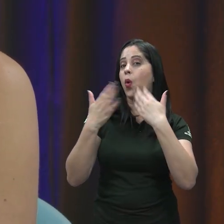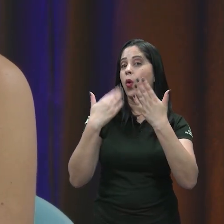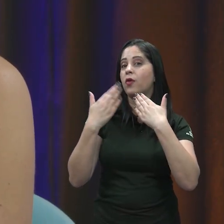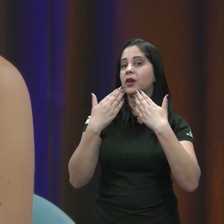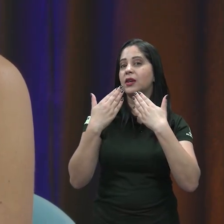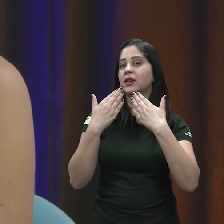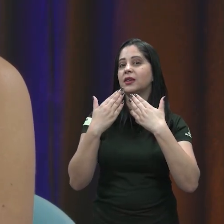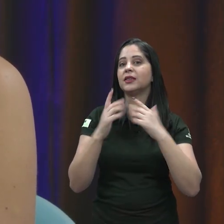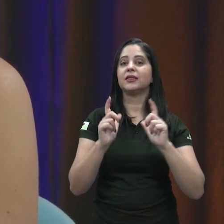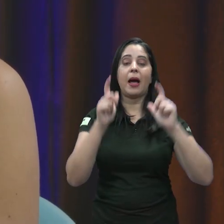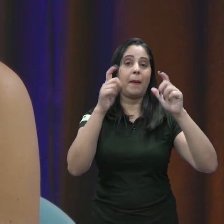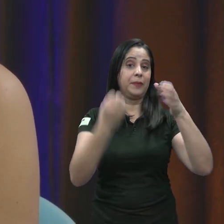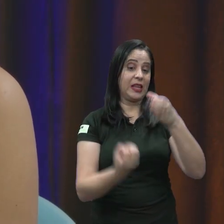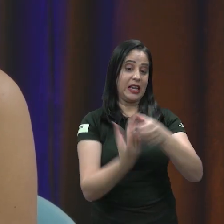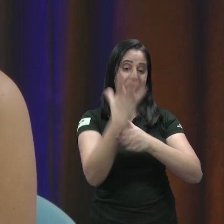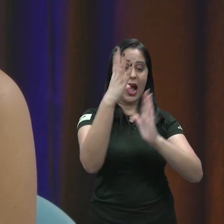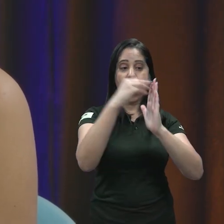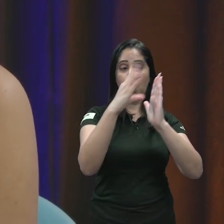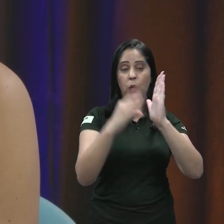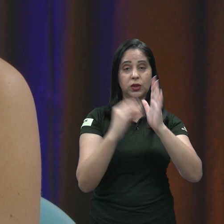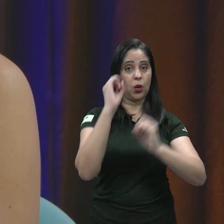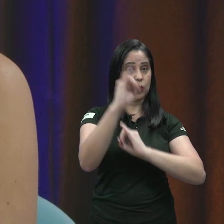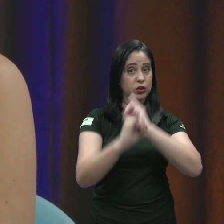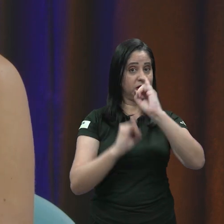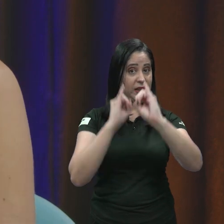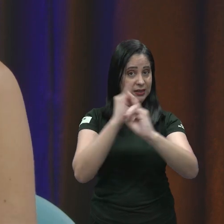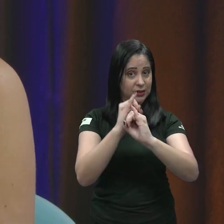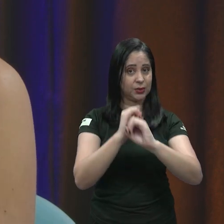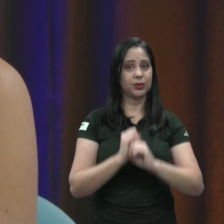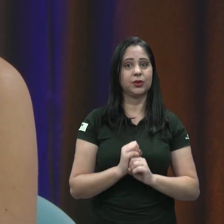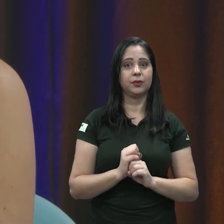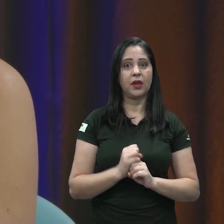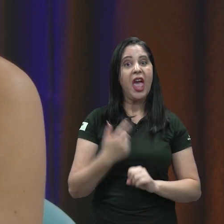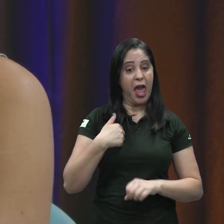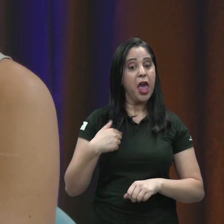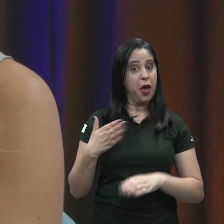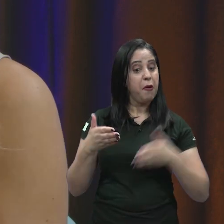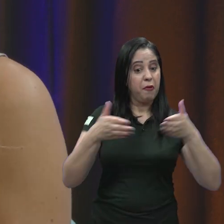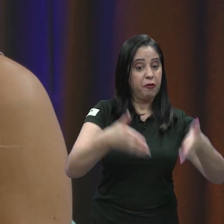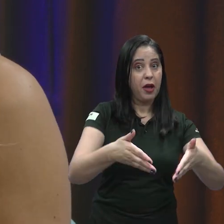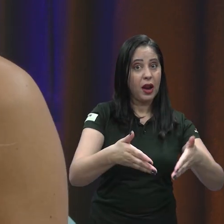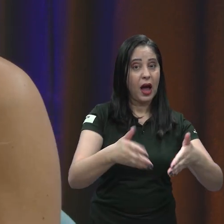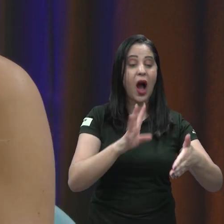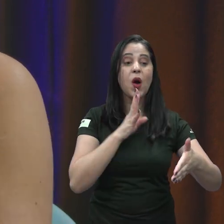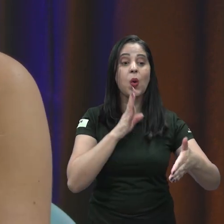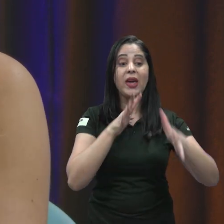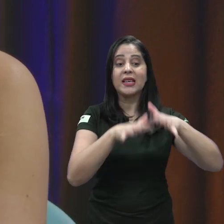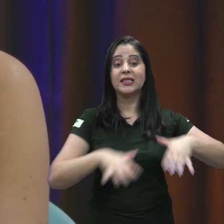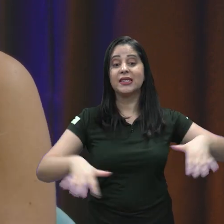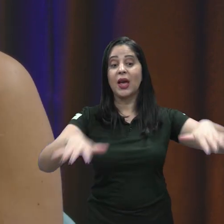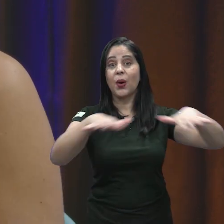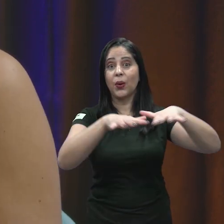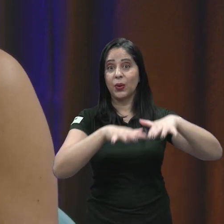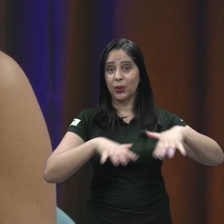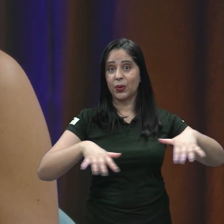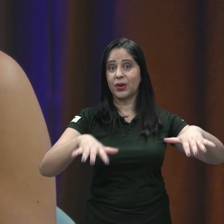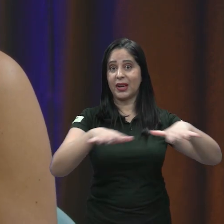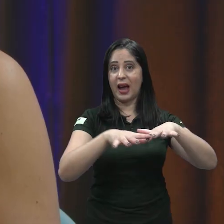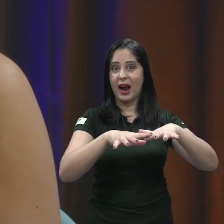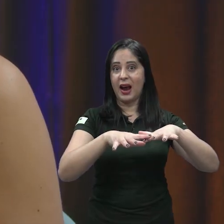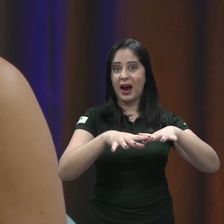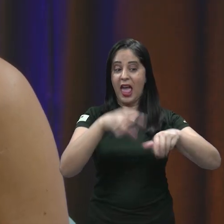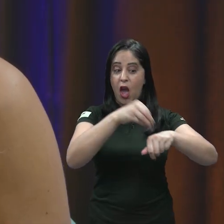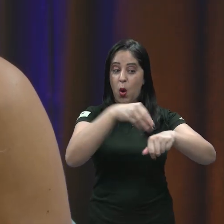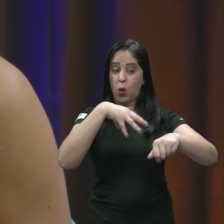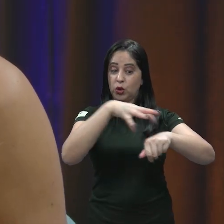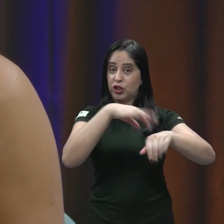conversar sobre produção de conteúdo digital com quem vive de internet. Eu fui pessoalmente em um espaço de criação de conteúdo, pegar